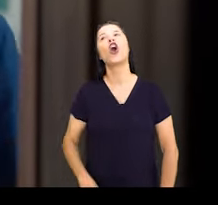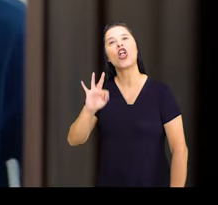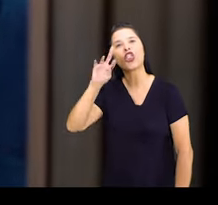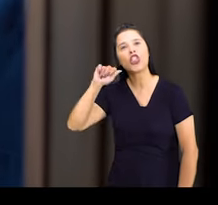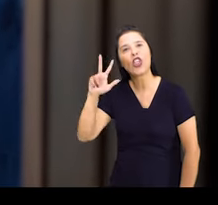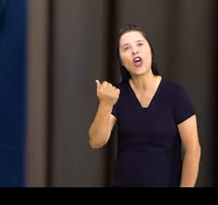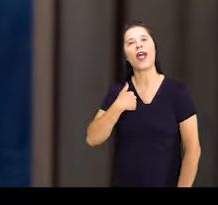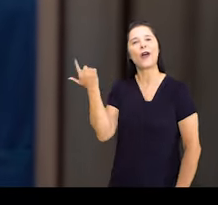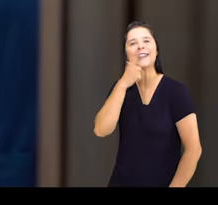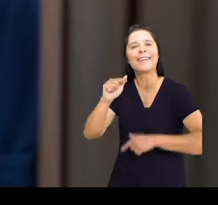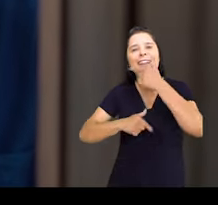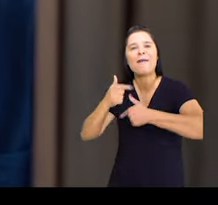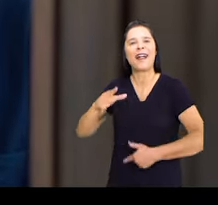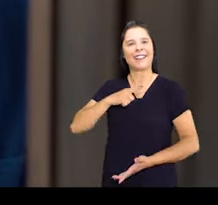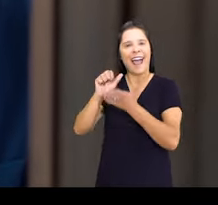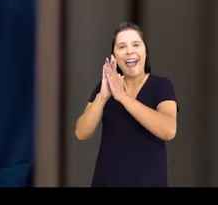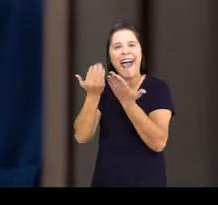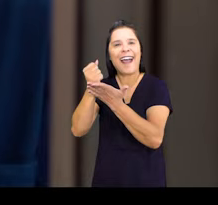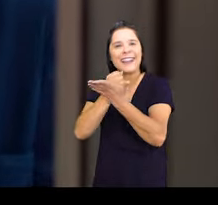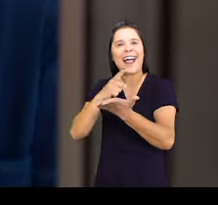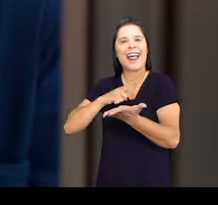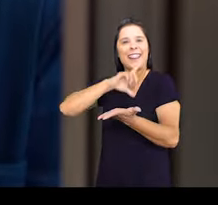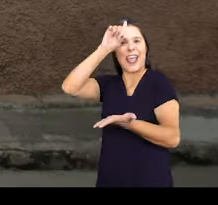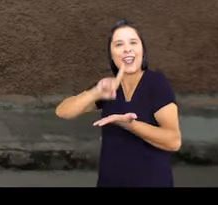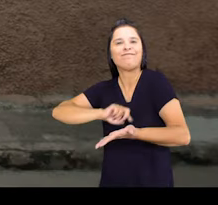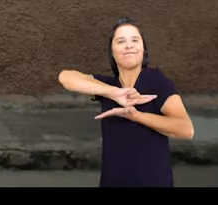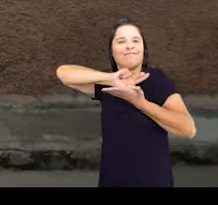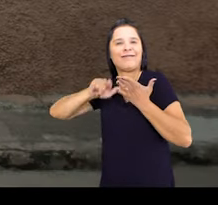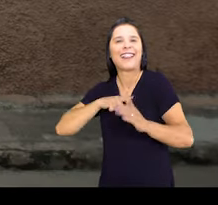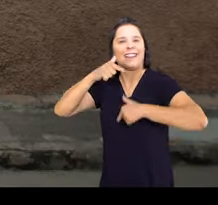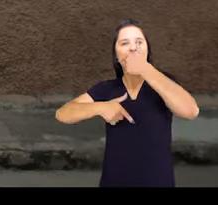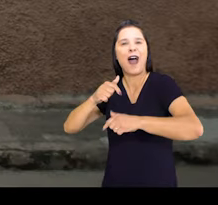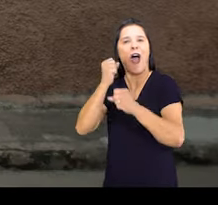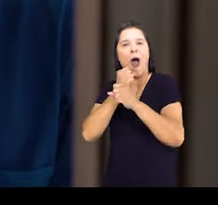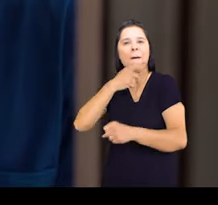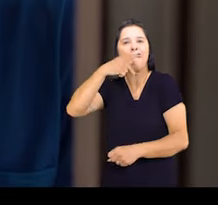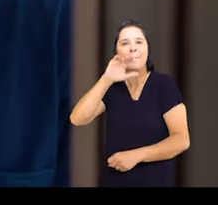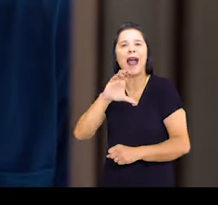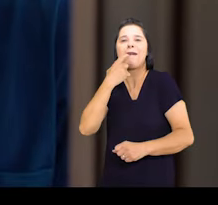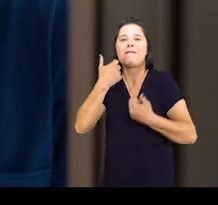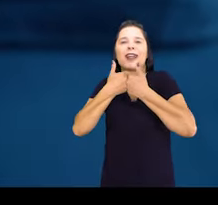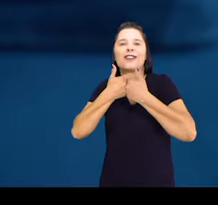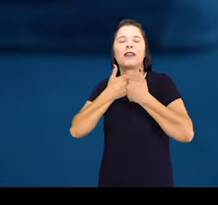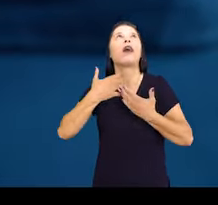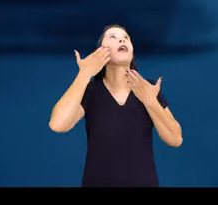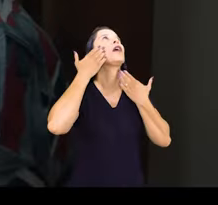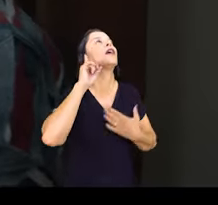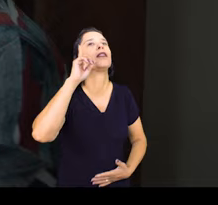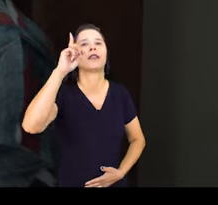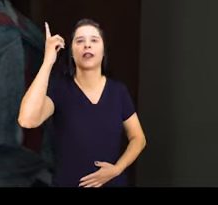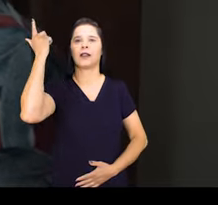Ó, oh, dona Tonha, eu consegui um emprego. Registrado e tudo. Tô trabalhando na obra do parque aqui pertinho.